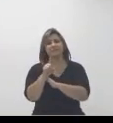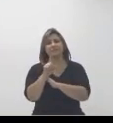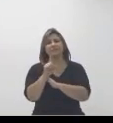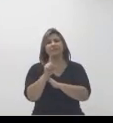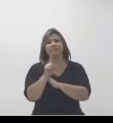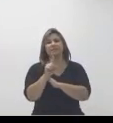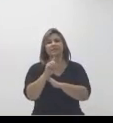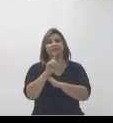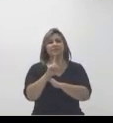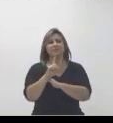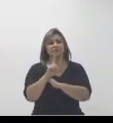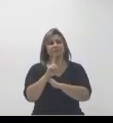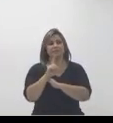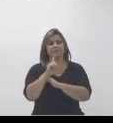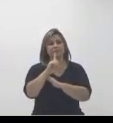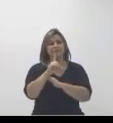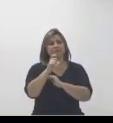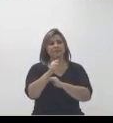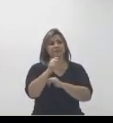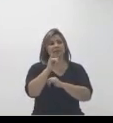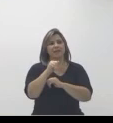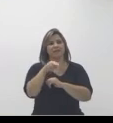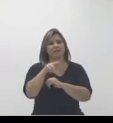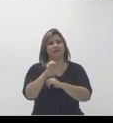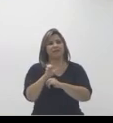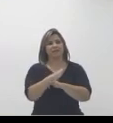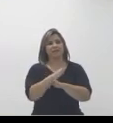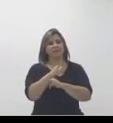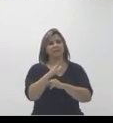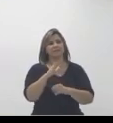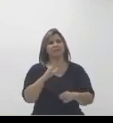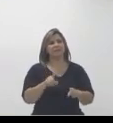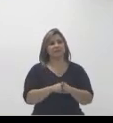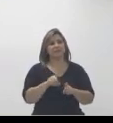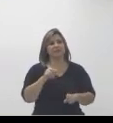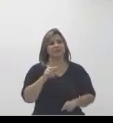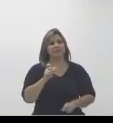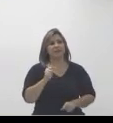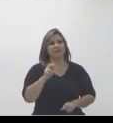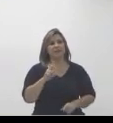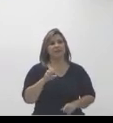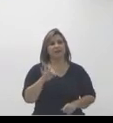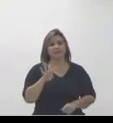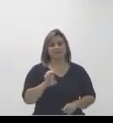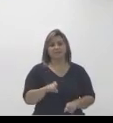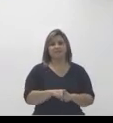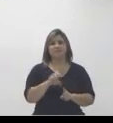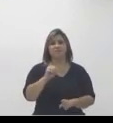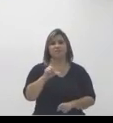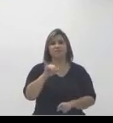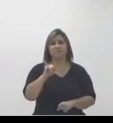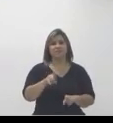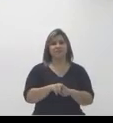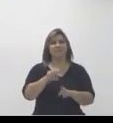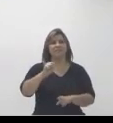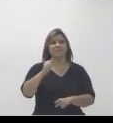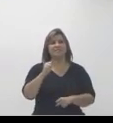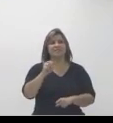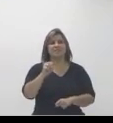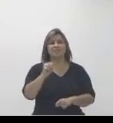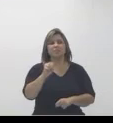daiane arantes oliveira lá de são sebastião do paraíso abraçaí pessoal de de são sebastião do paraíso minas